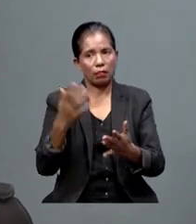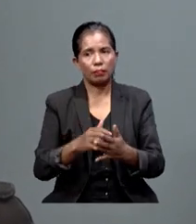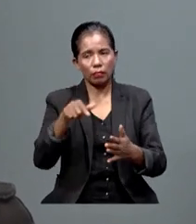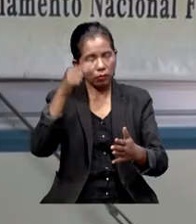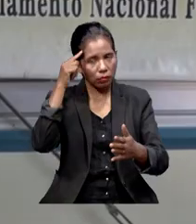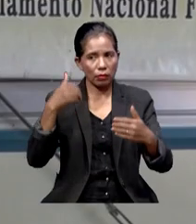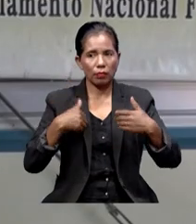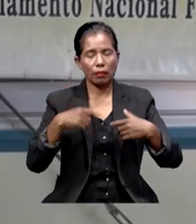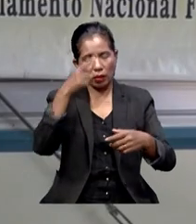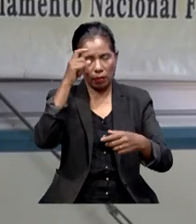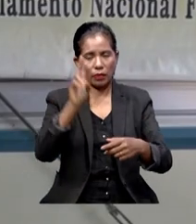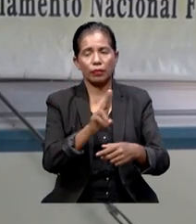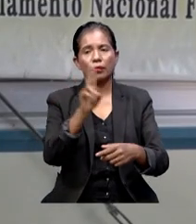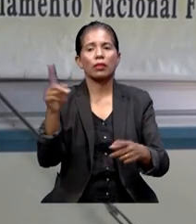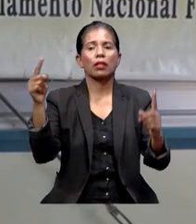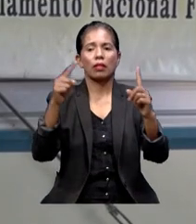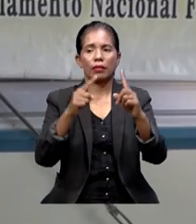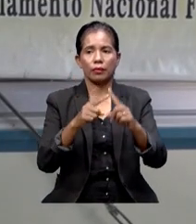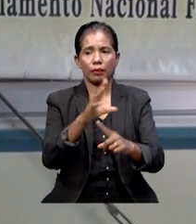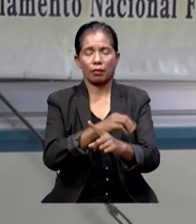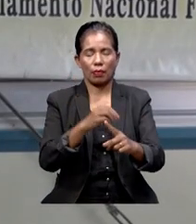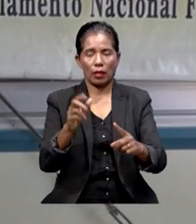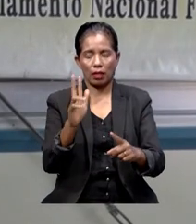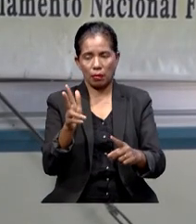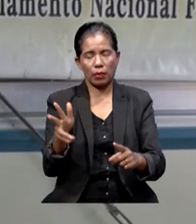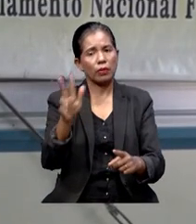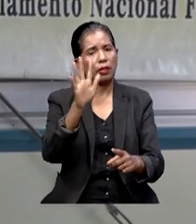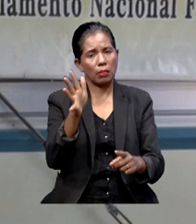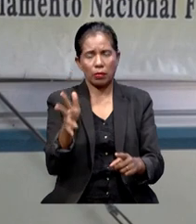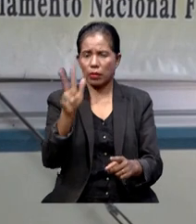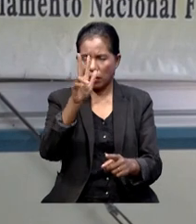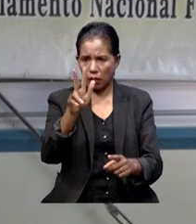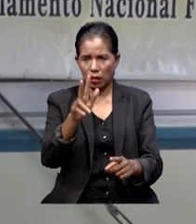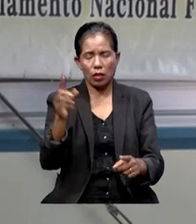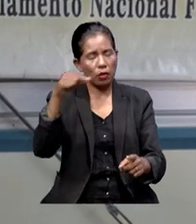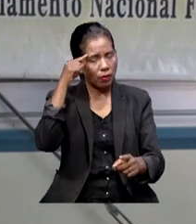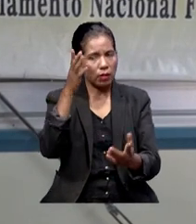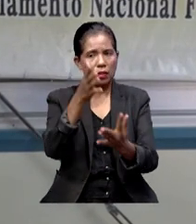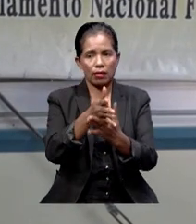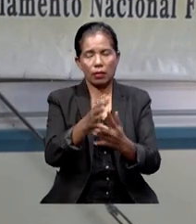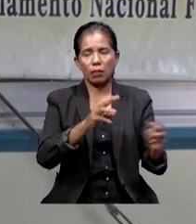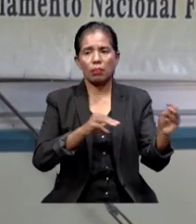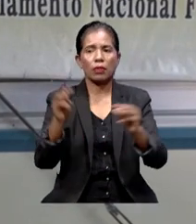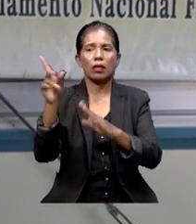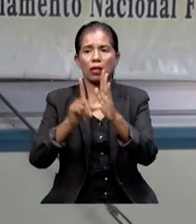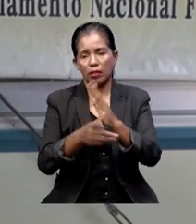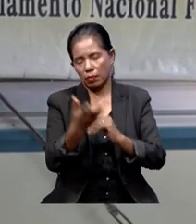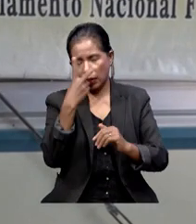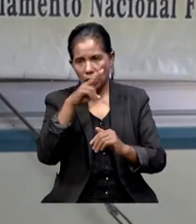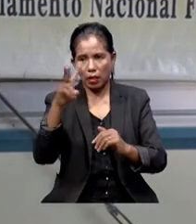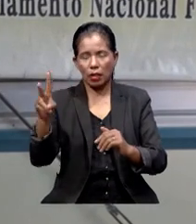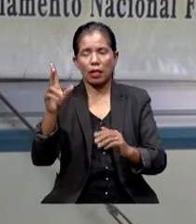mostrar razão, tamba sama ne execução toda que foi em 53%, tamba venhira governo ne tama, se halo alteração, e te pode ser a